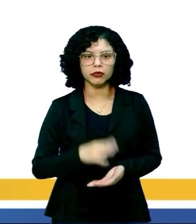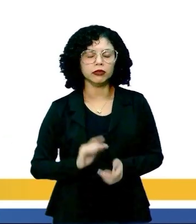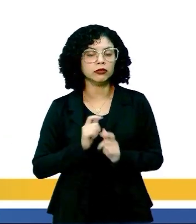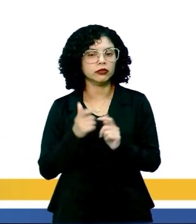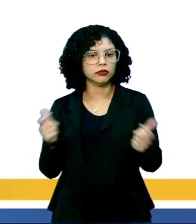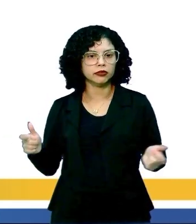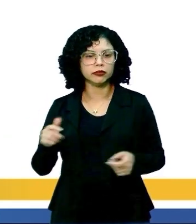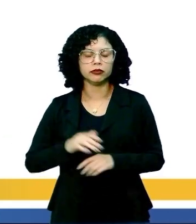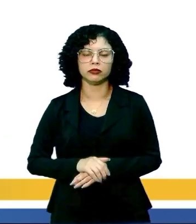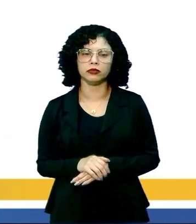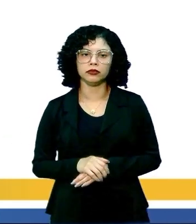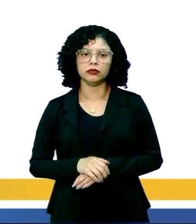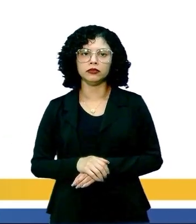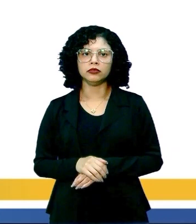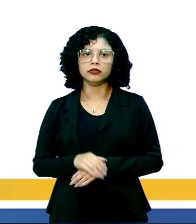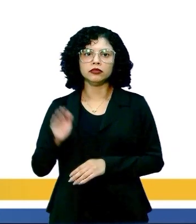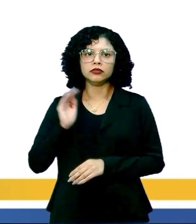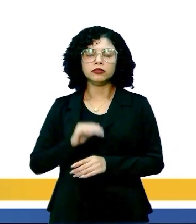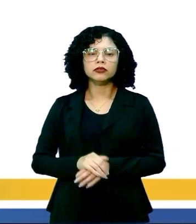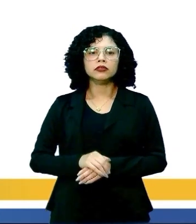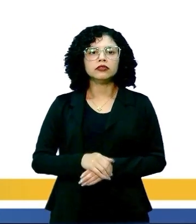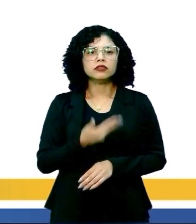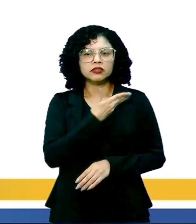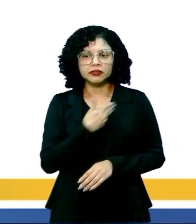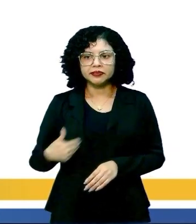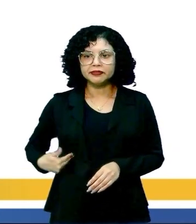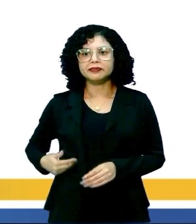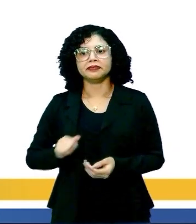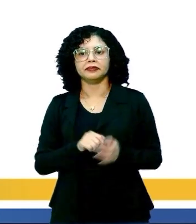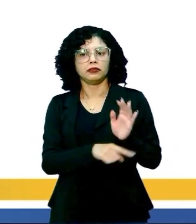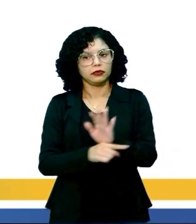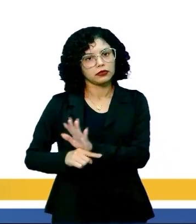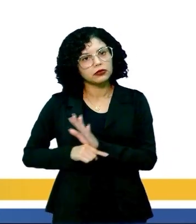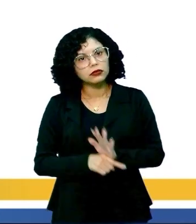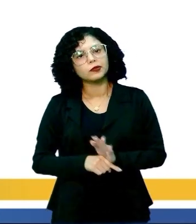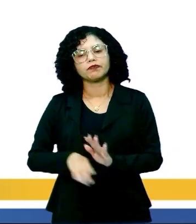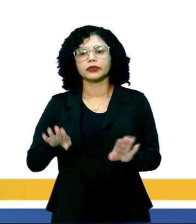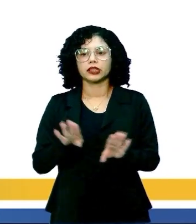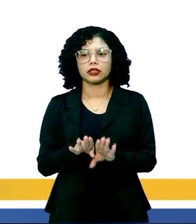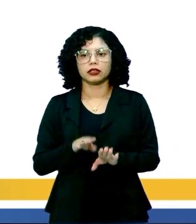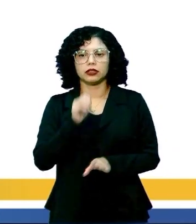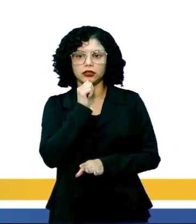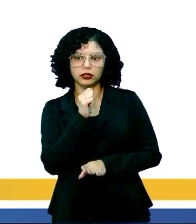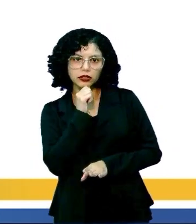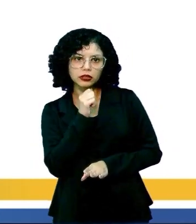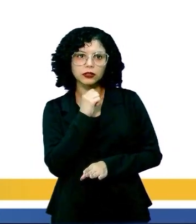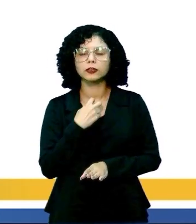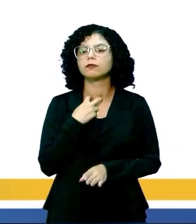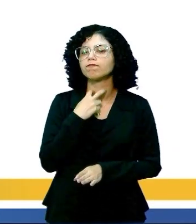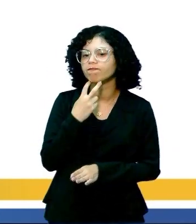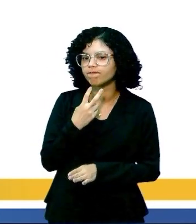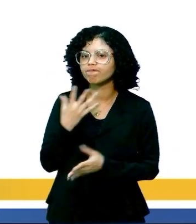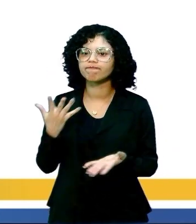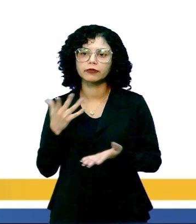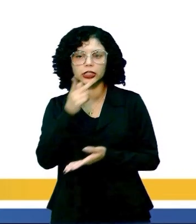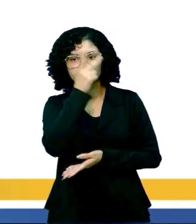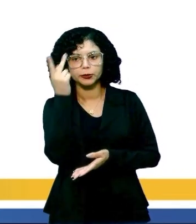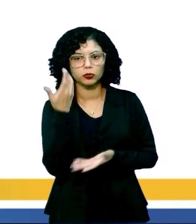grande. A República era uma novidade que não estava descendo na garganta de muita